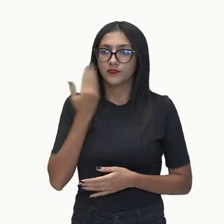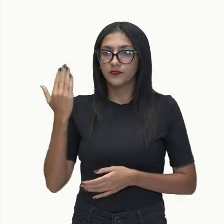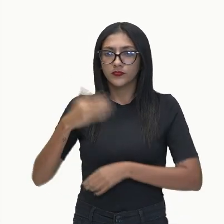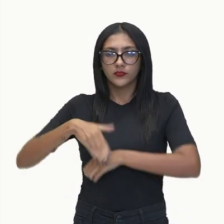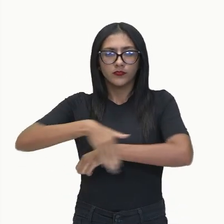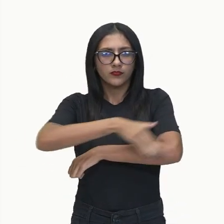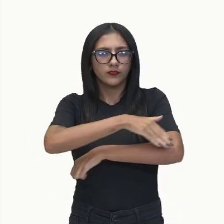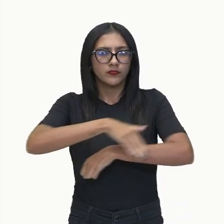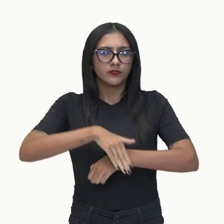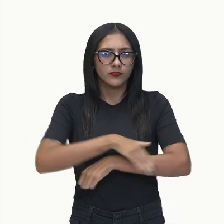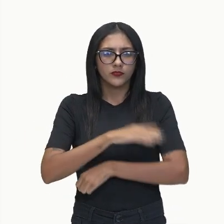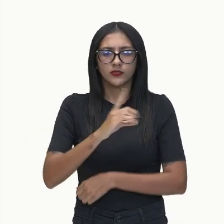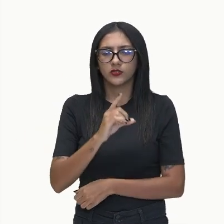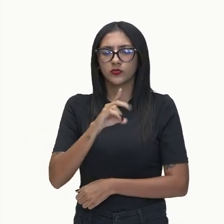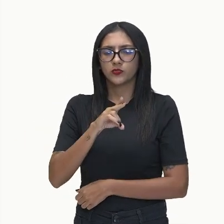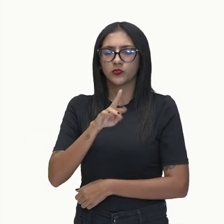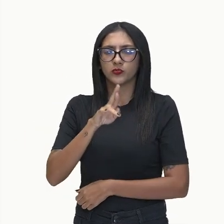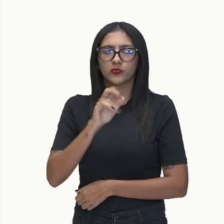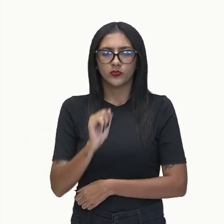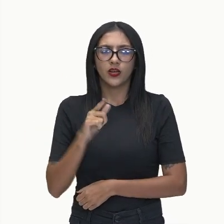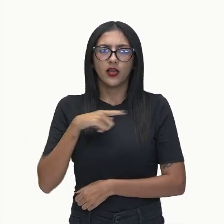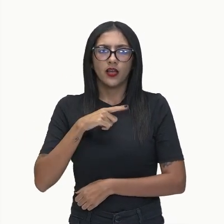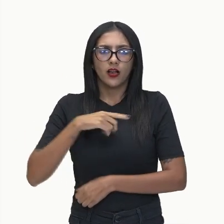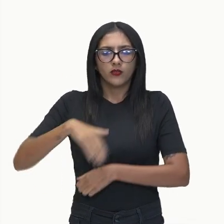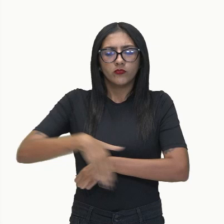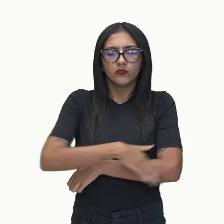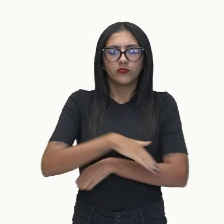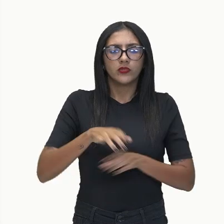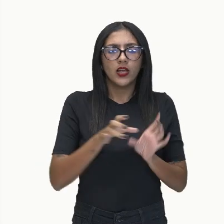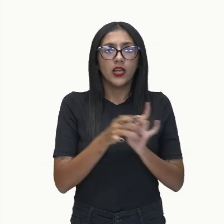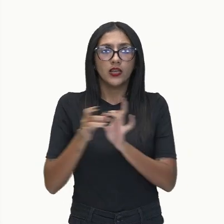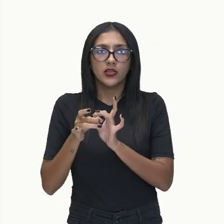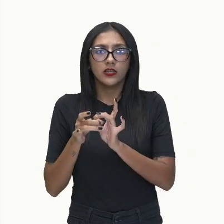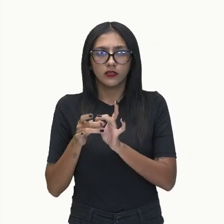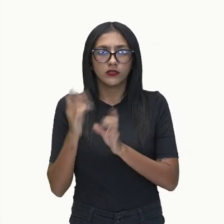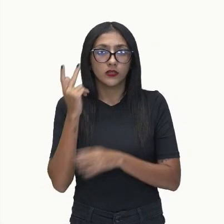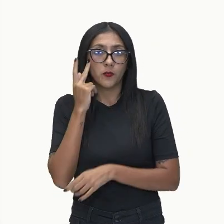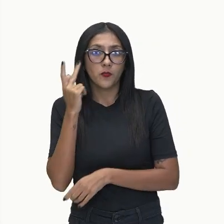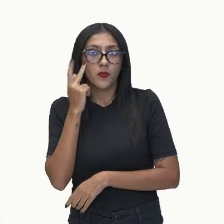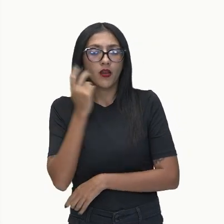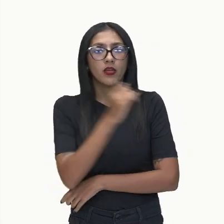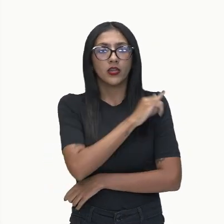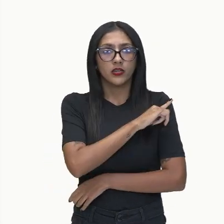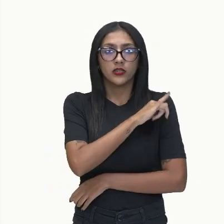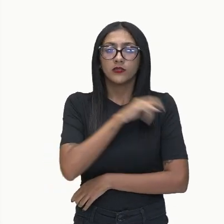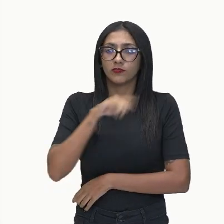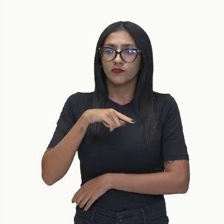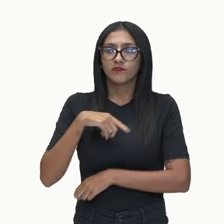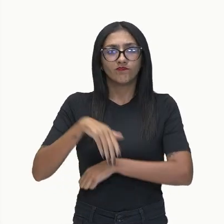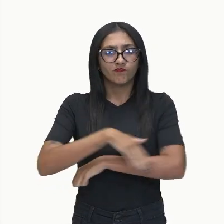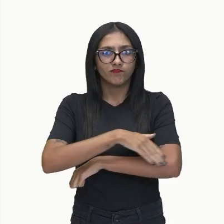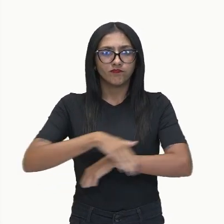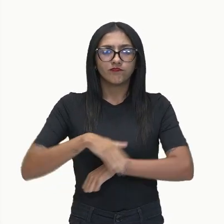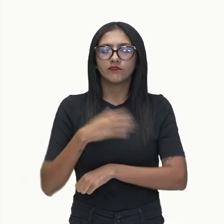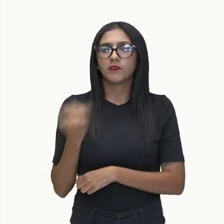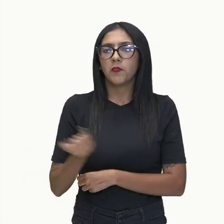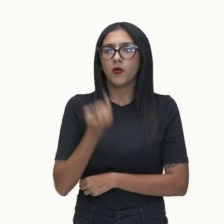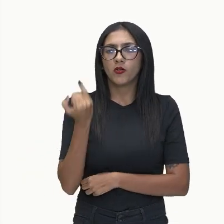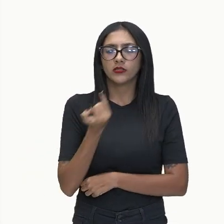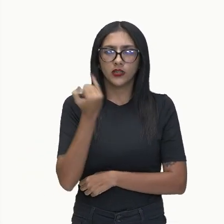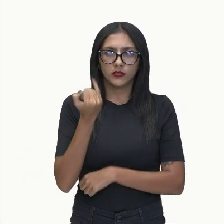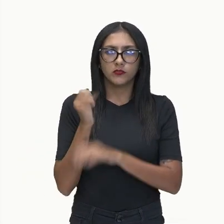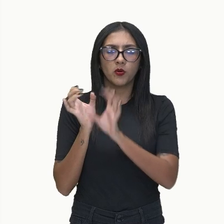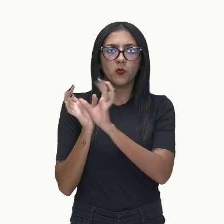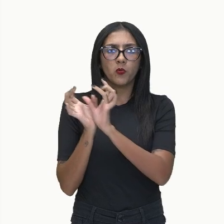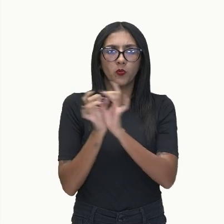que faz ligação entre a cidade do Rio de Janeiro e São Paulo, uma importante via aí ligando, né, essa